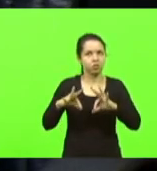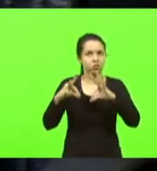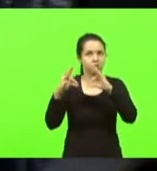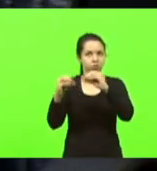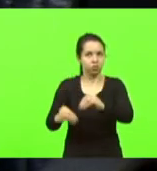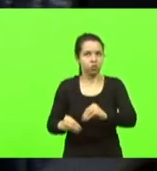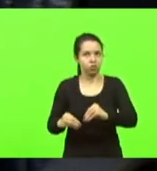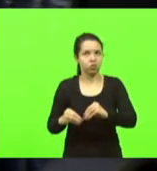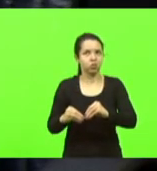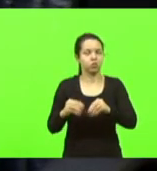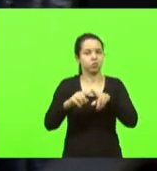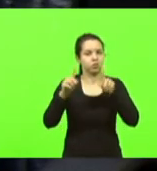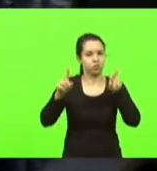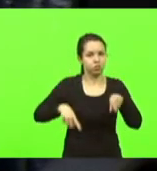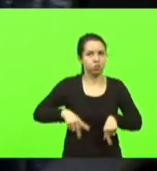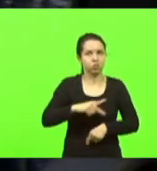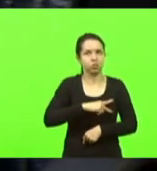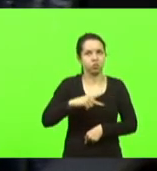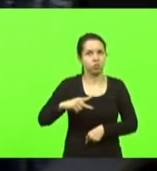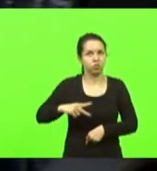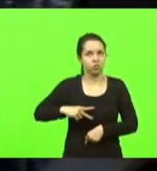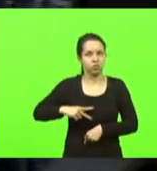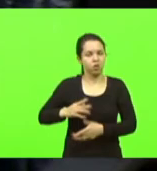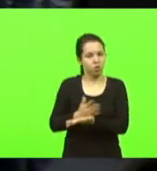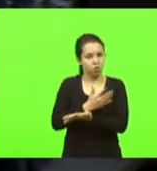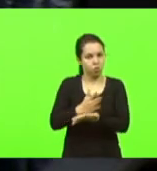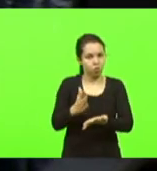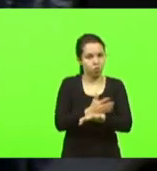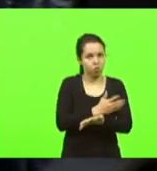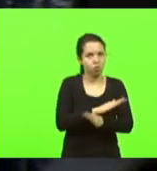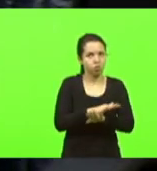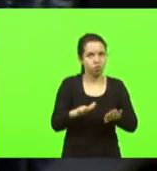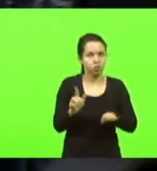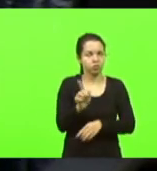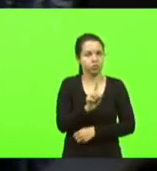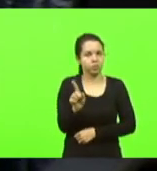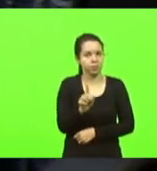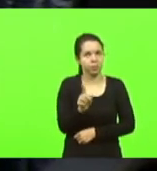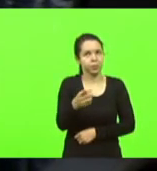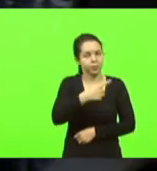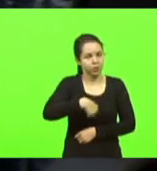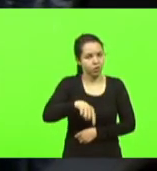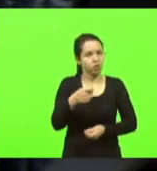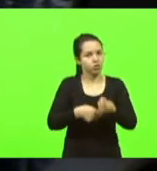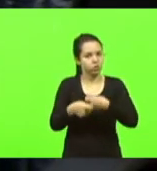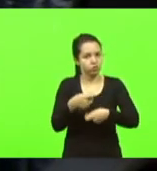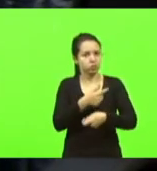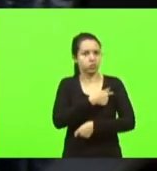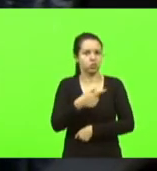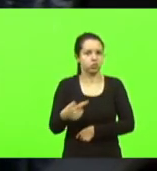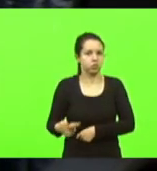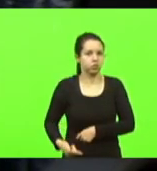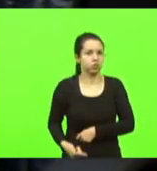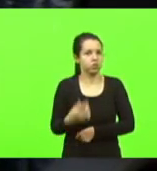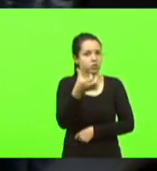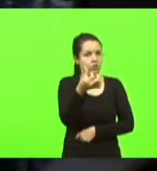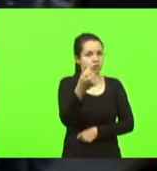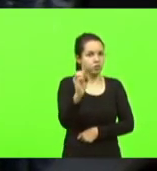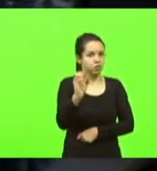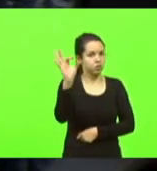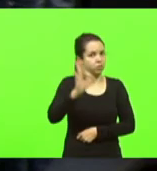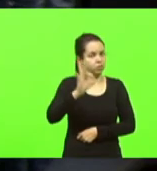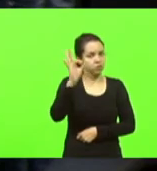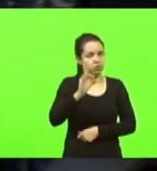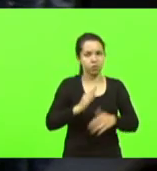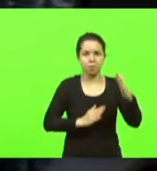nossos servidores públicos não só para alguns e nós negociamos com o governo sessenta por cento que era o